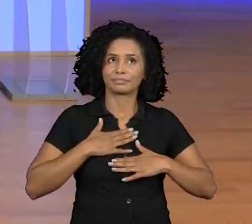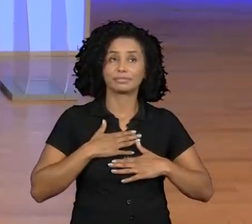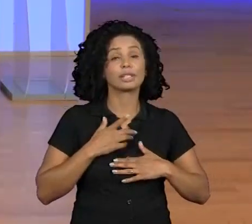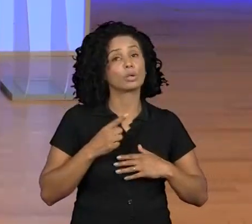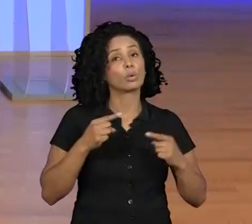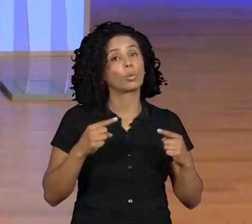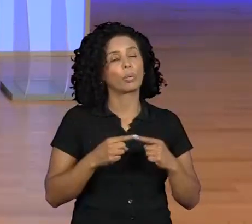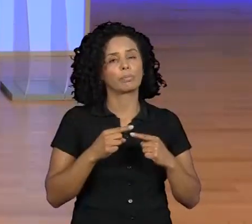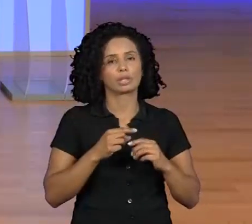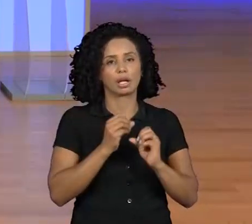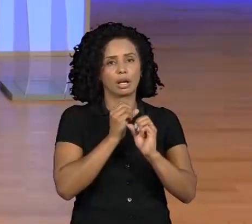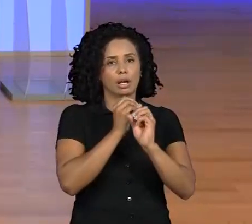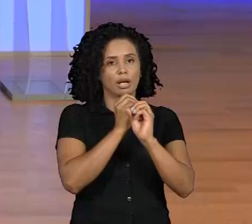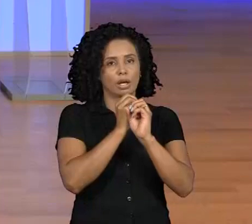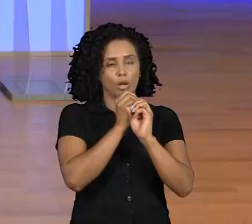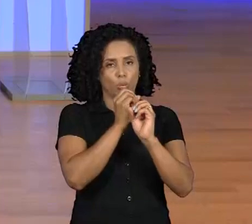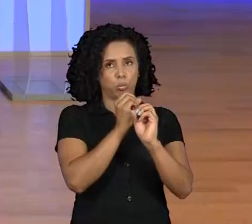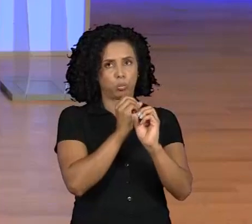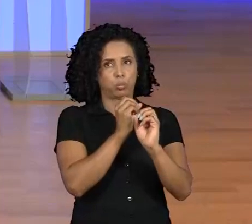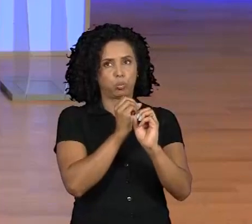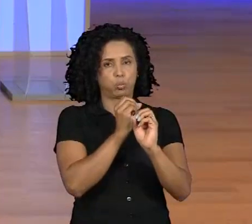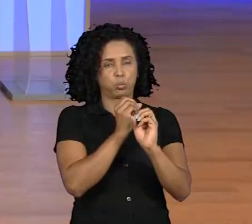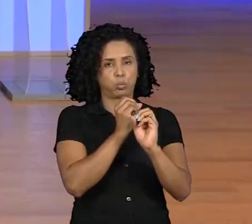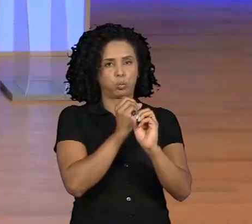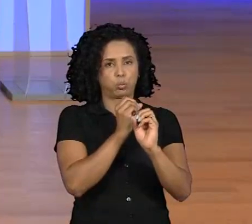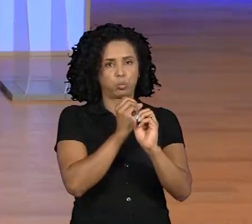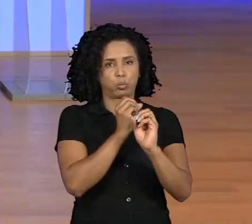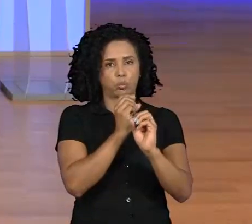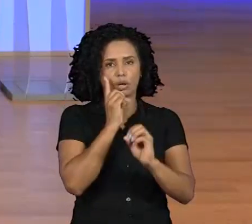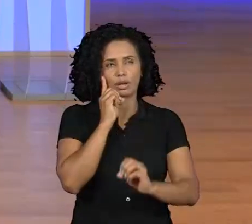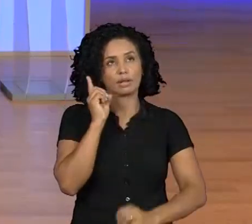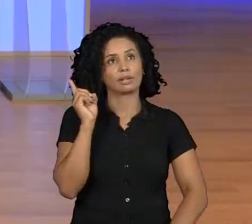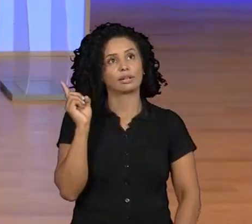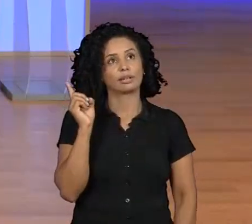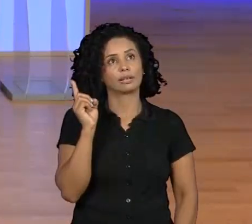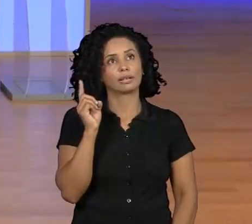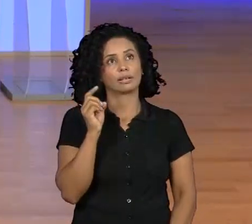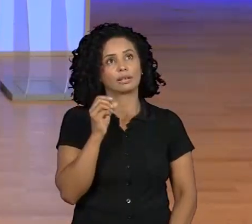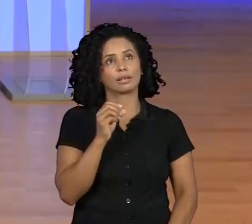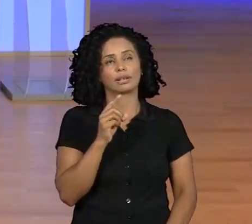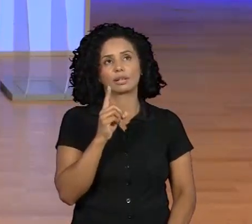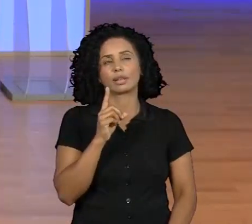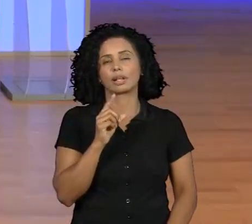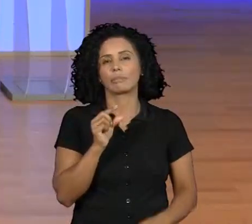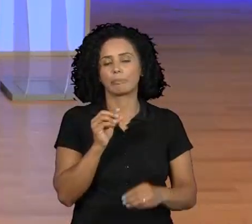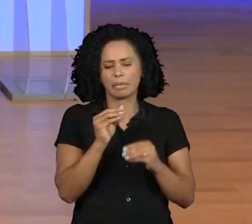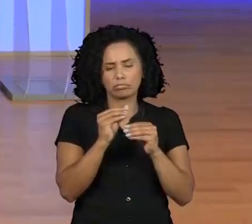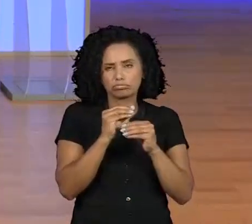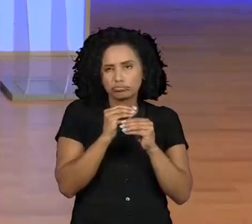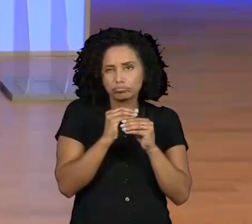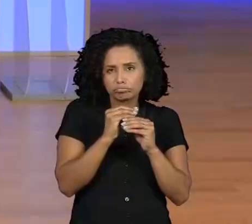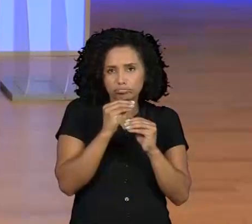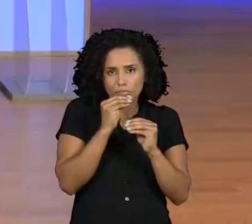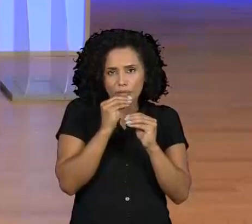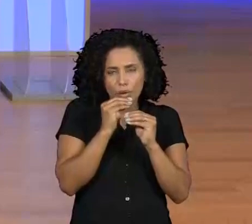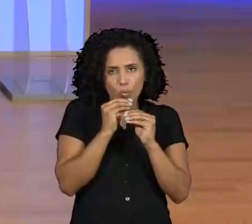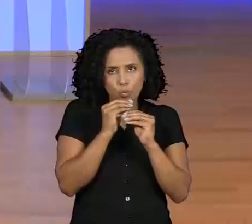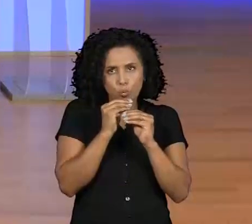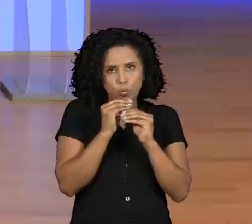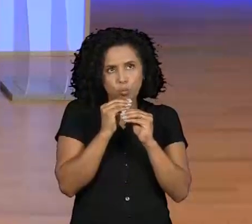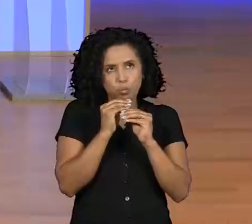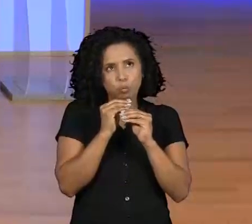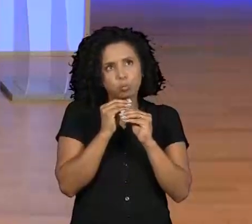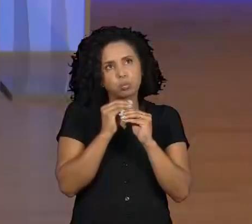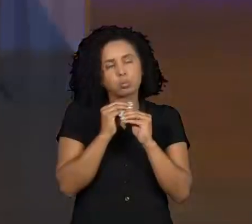de sopro. Nós sopramos aqui, não é? Na palheta, aqui bem na pontinha. E aí, olha só, ele